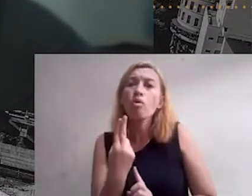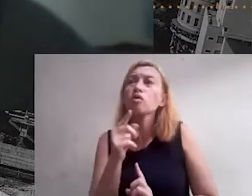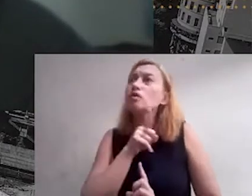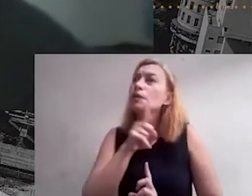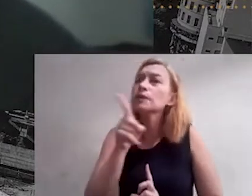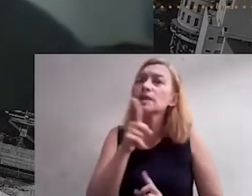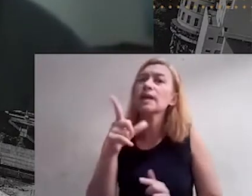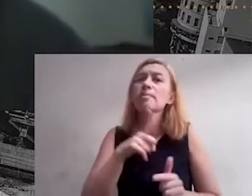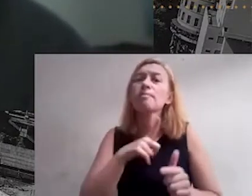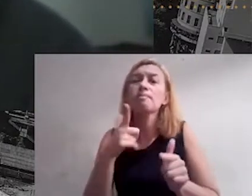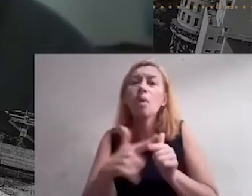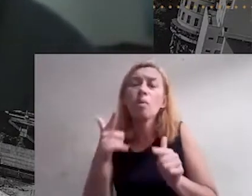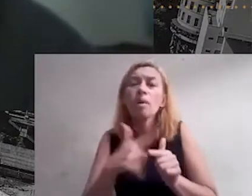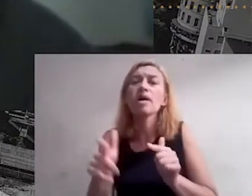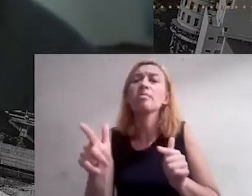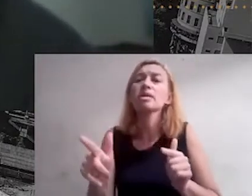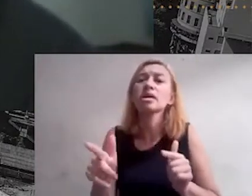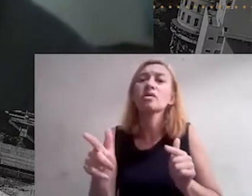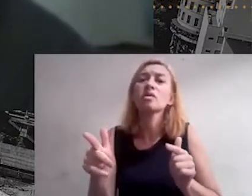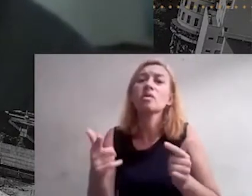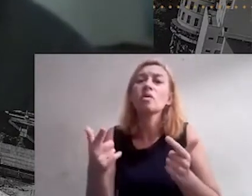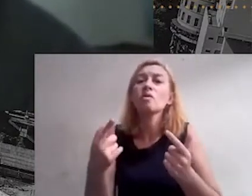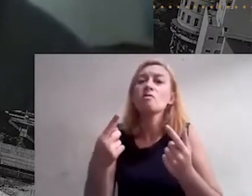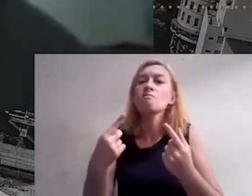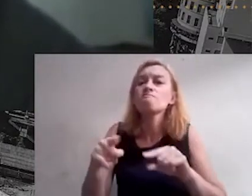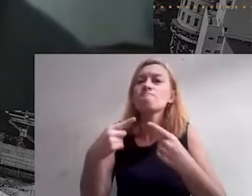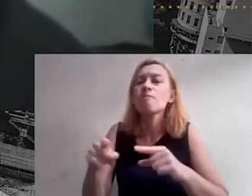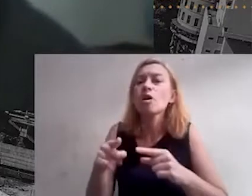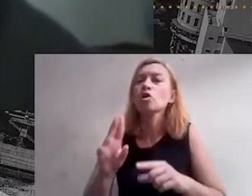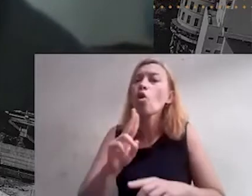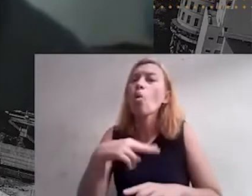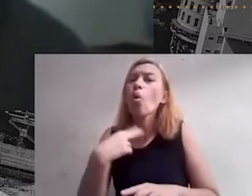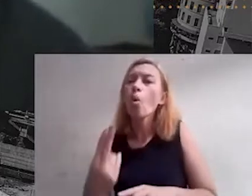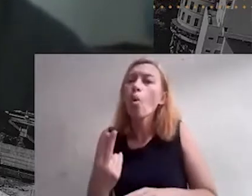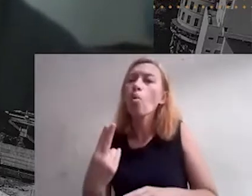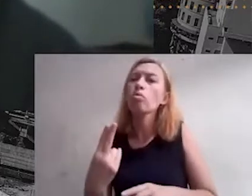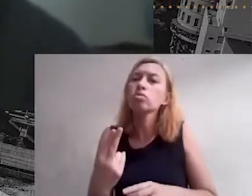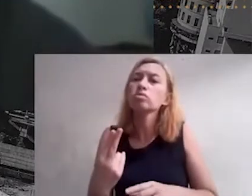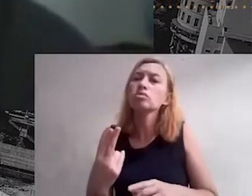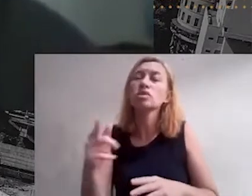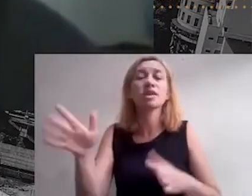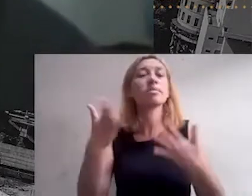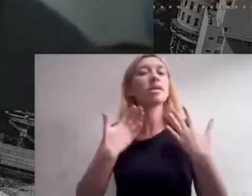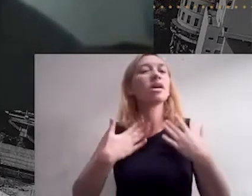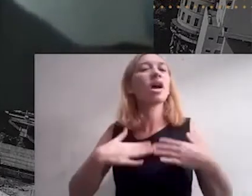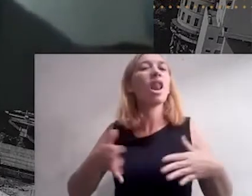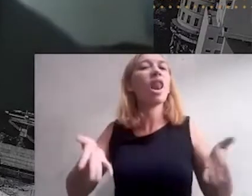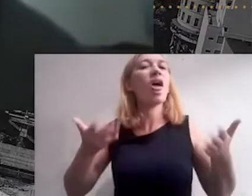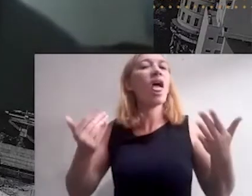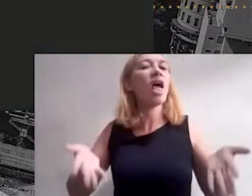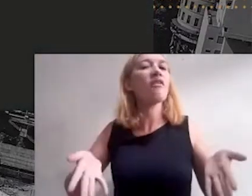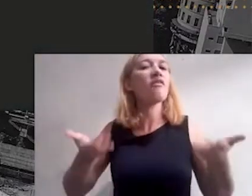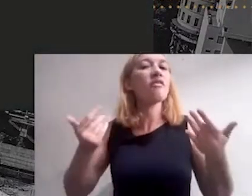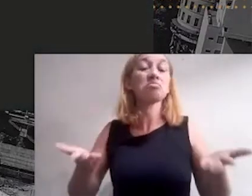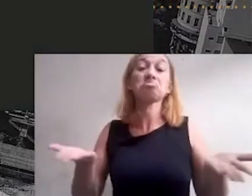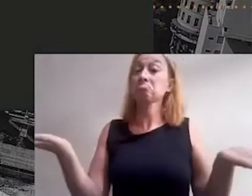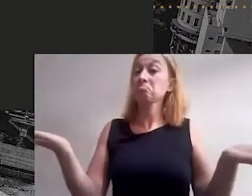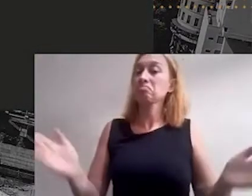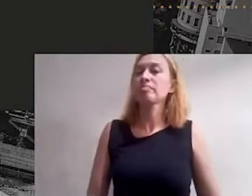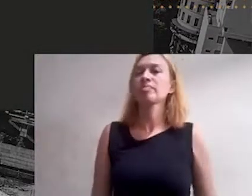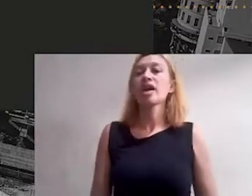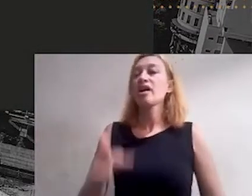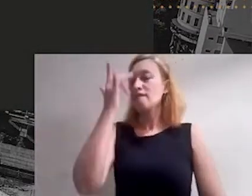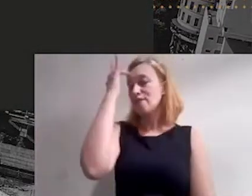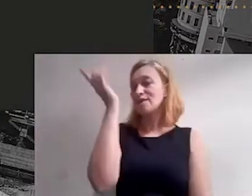com ameaças e tal, ou não, você tem uma coisa ali tranquila? Olha, não é fácil, viu,